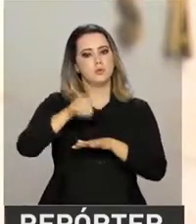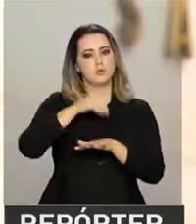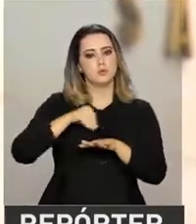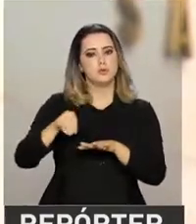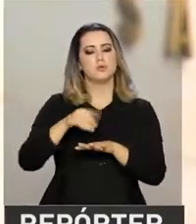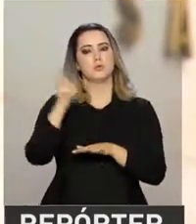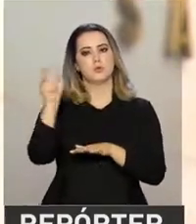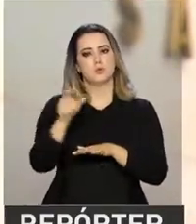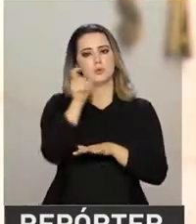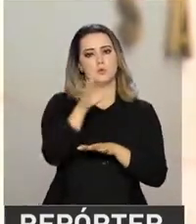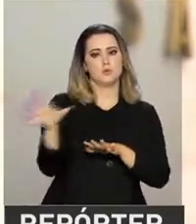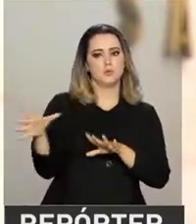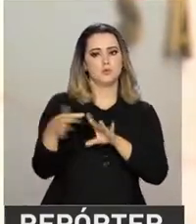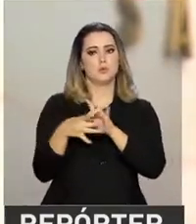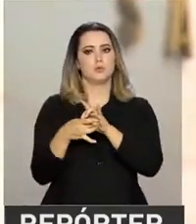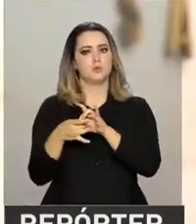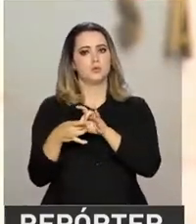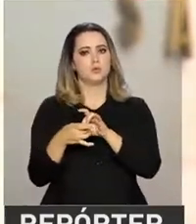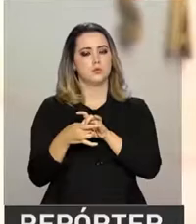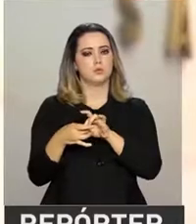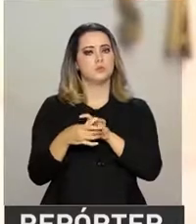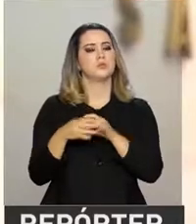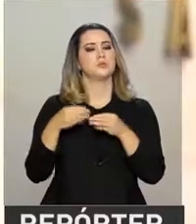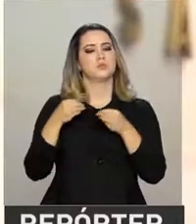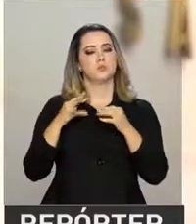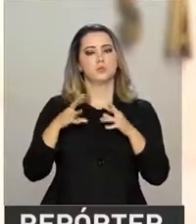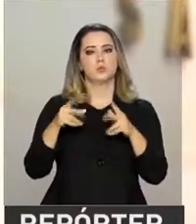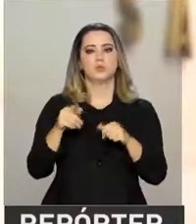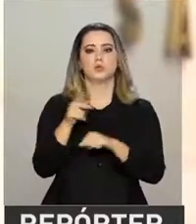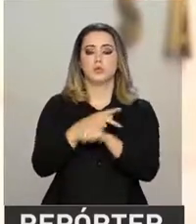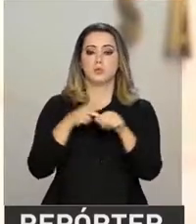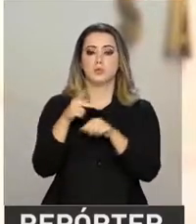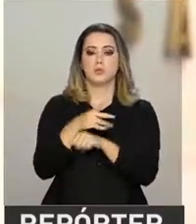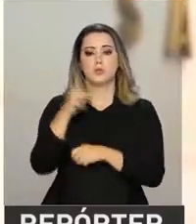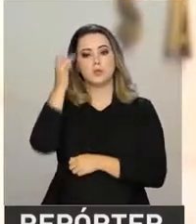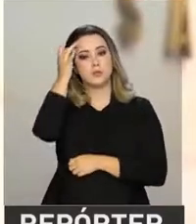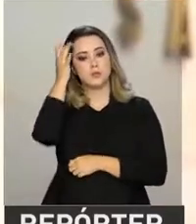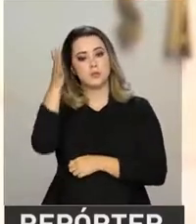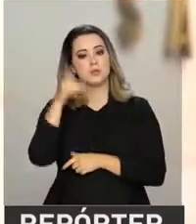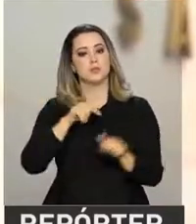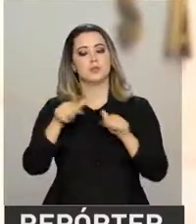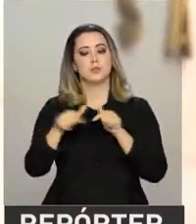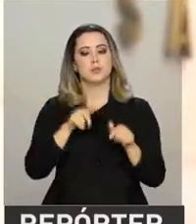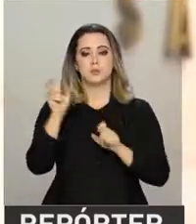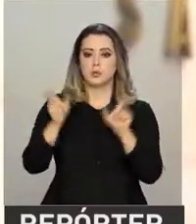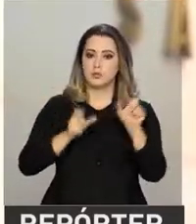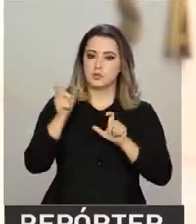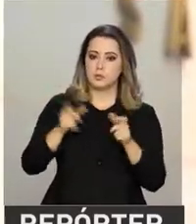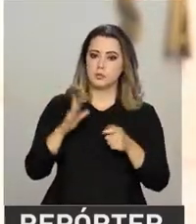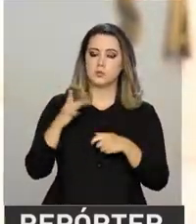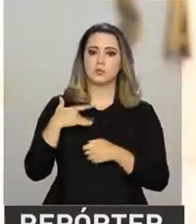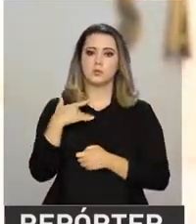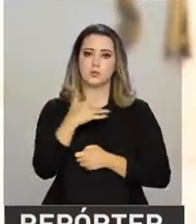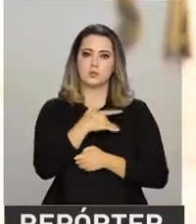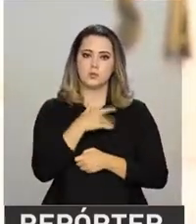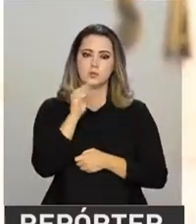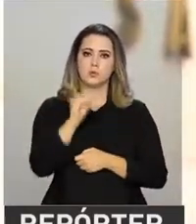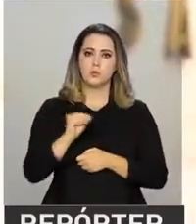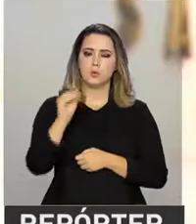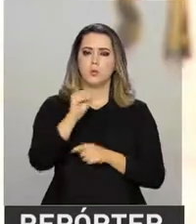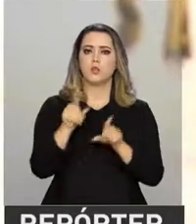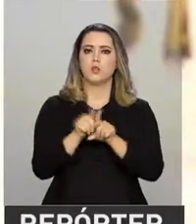vão estar interligadas e disponíveis em todo o país isso vai facilitar o trabalho dos profissionais de saúde o atendimento